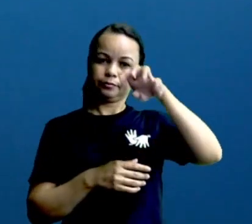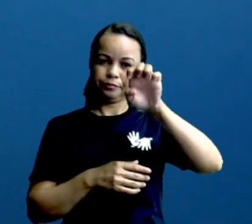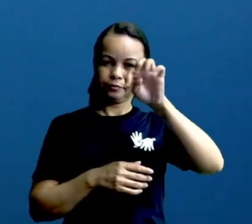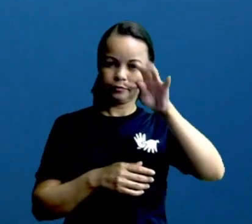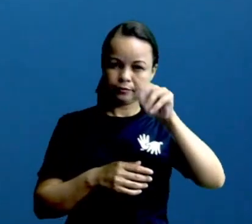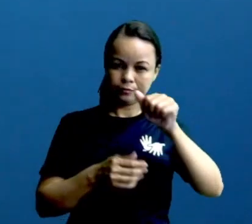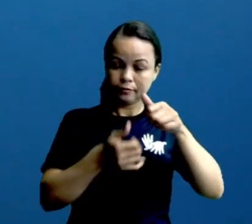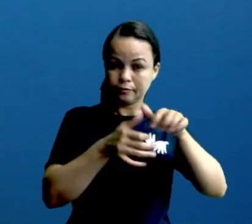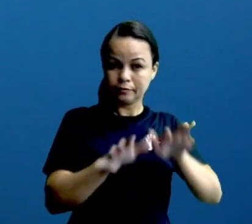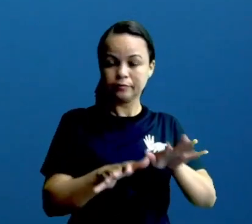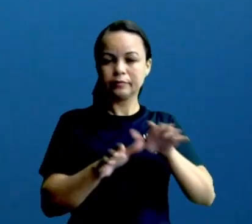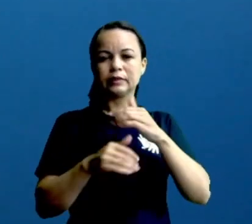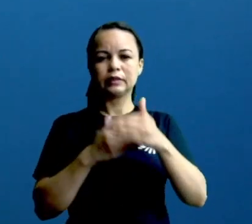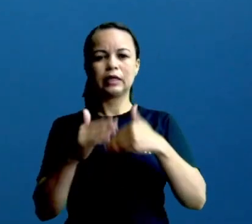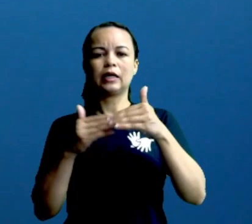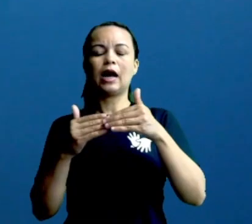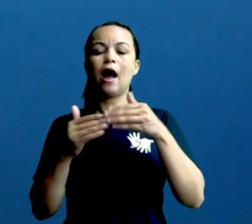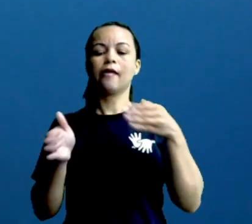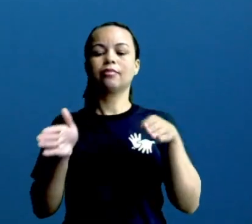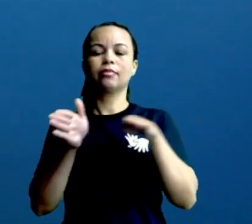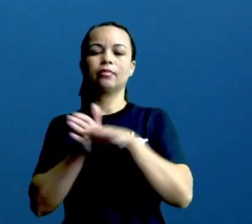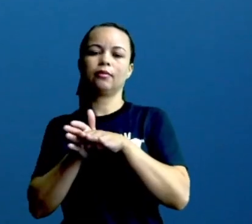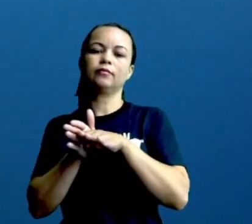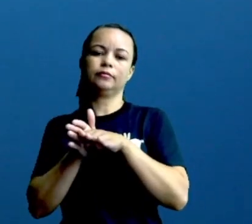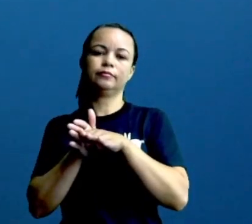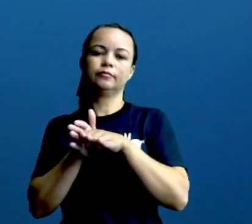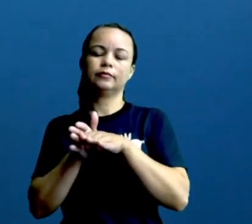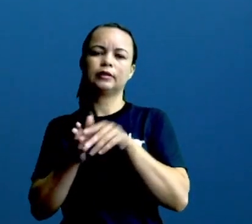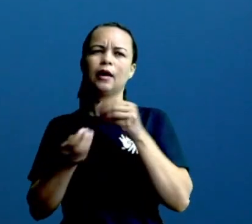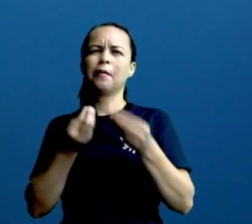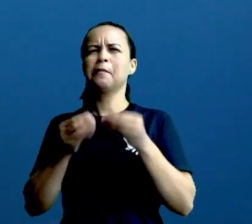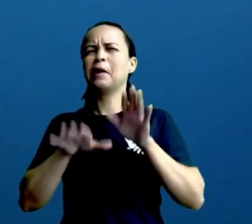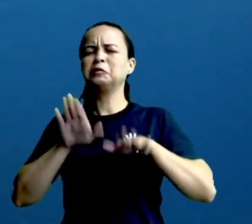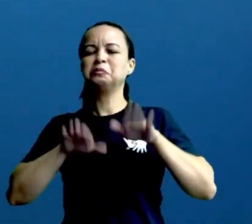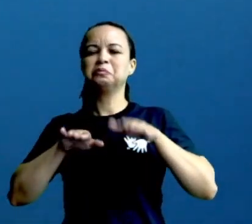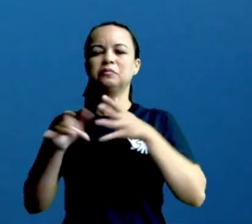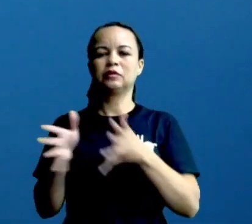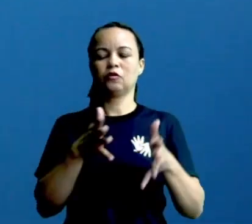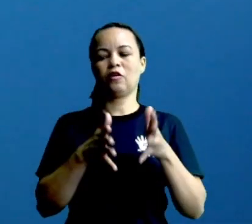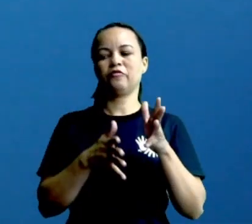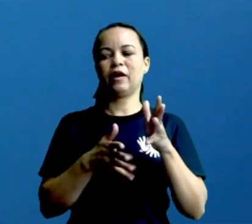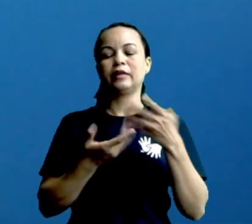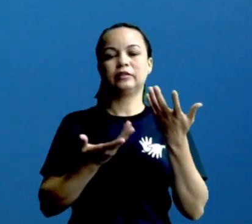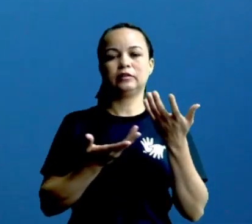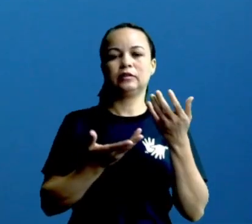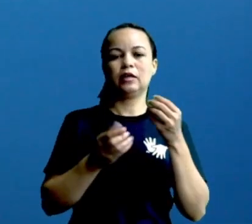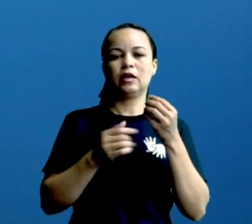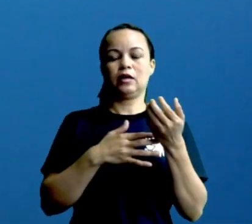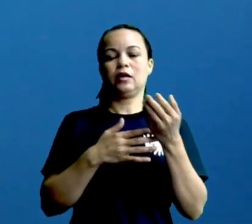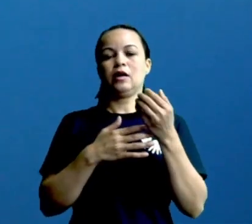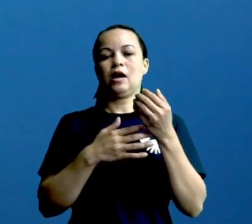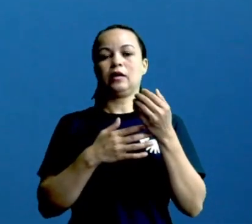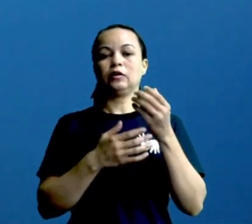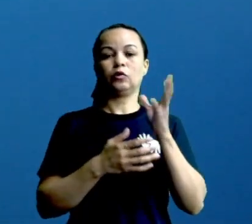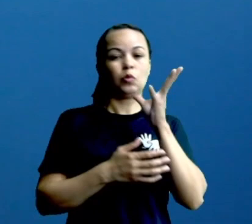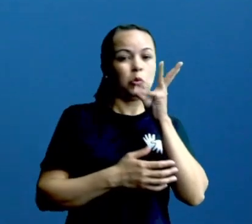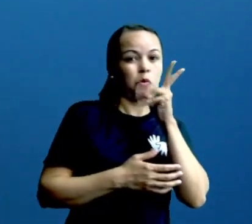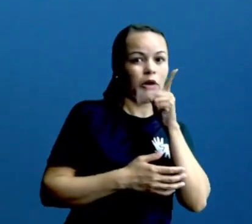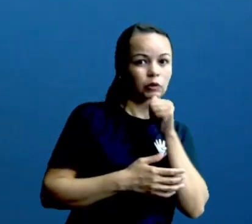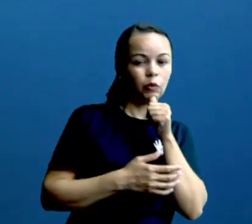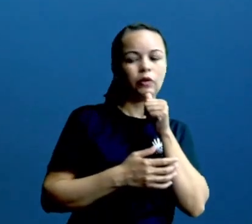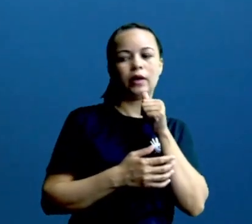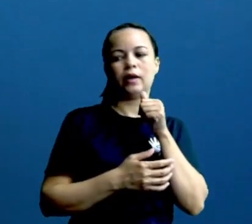que desses gametas vai formar os zigotos, e daí até chegar. Então, é mais ou menos. Qual a fase duradoura? Gametofítica. A fase não